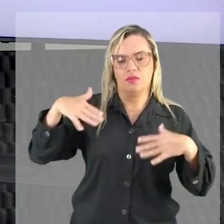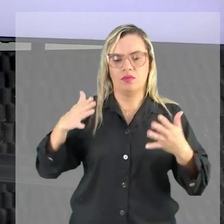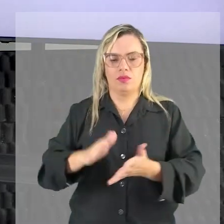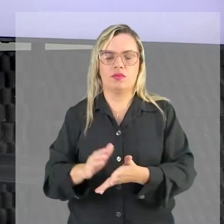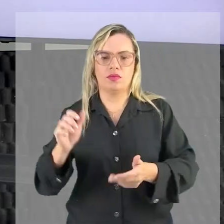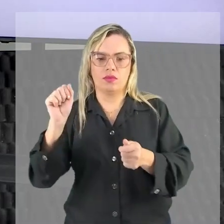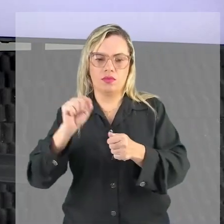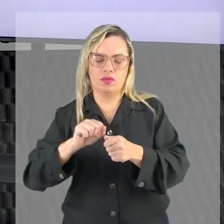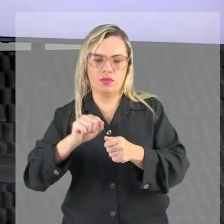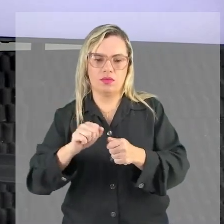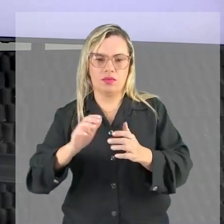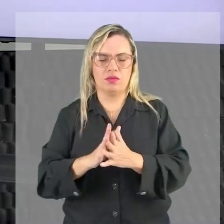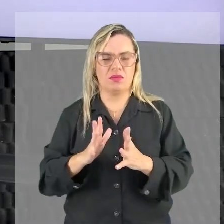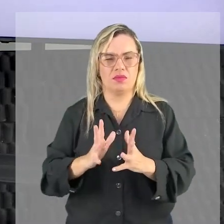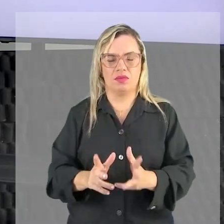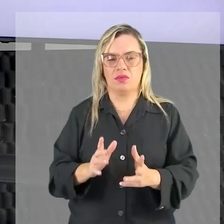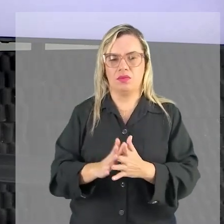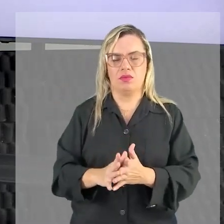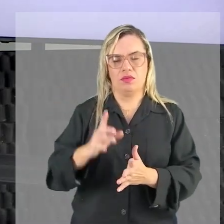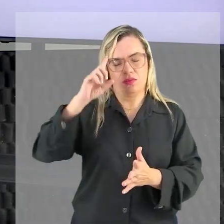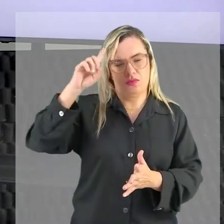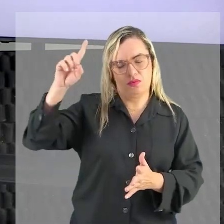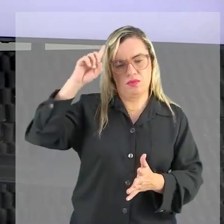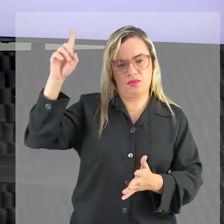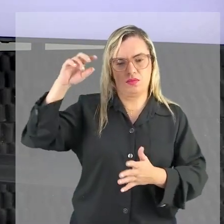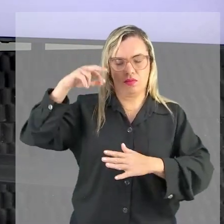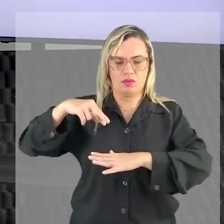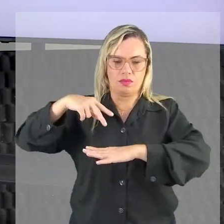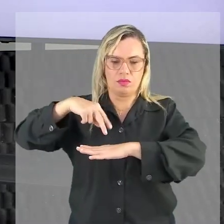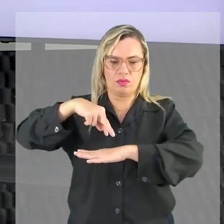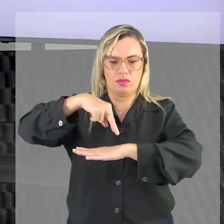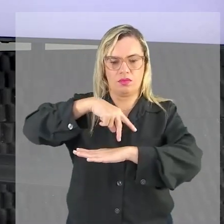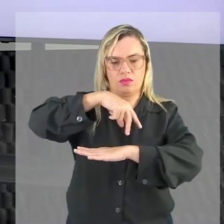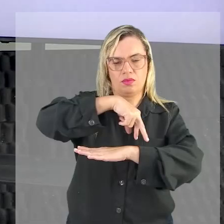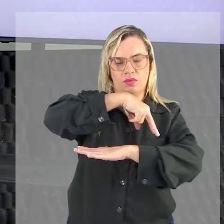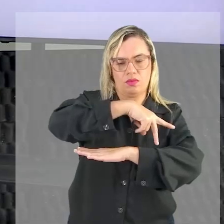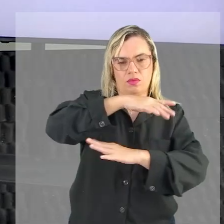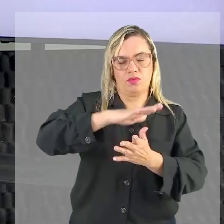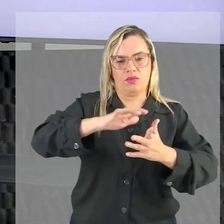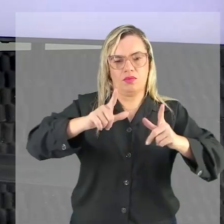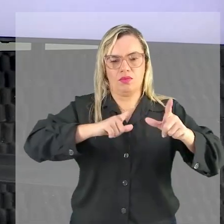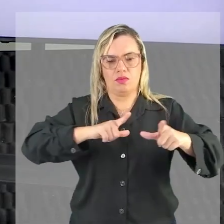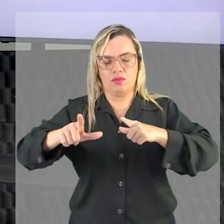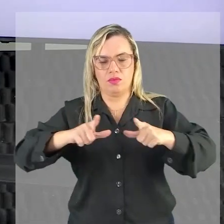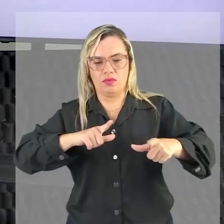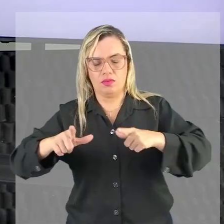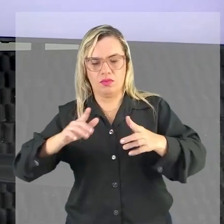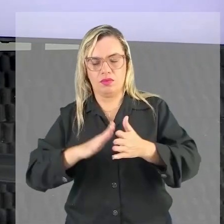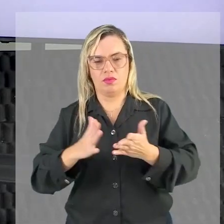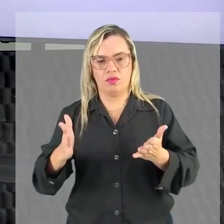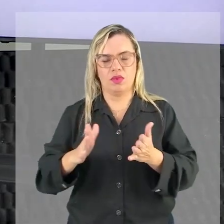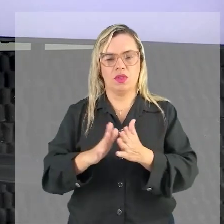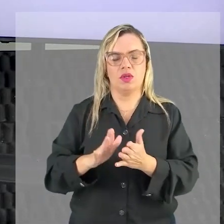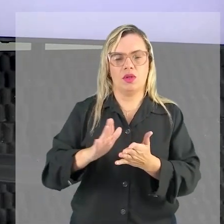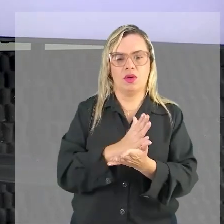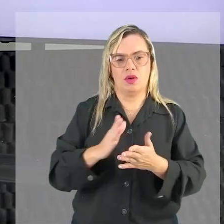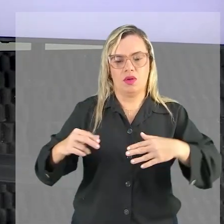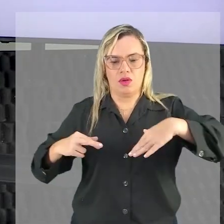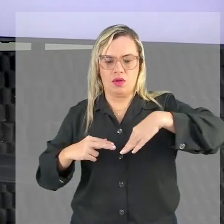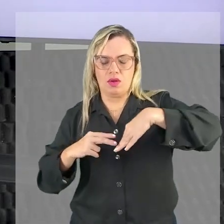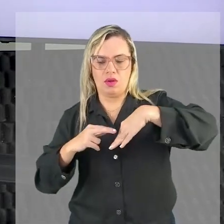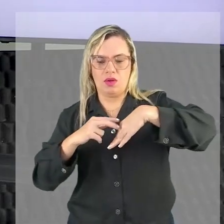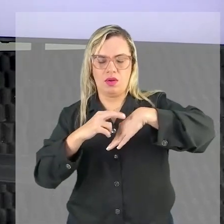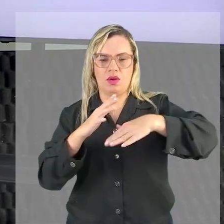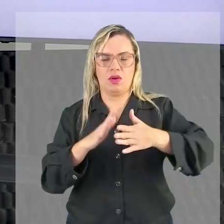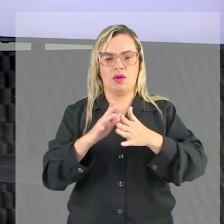faz todo dia a caminhada dele para o serviço, se ele sobe alguns degraus de escada todo dia,